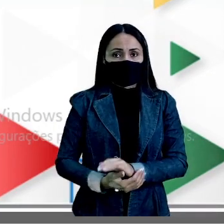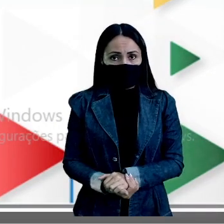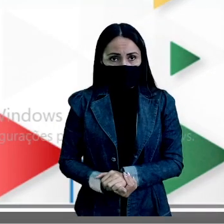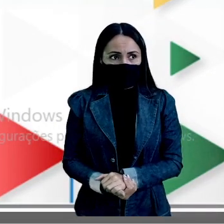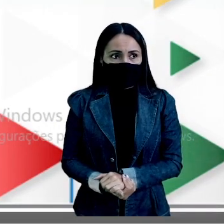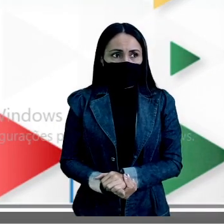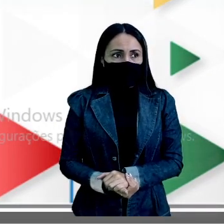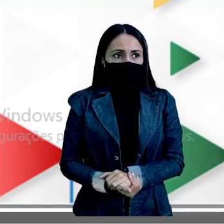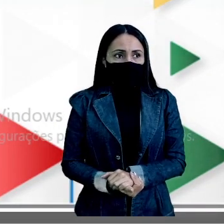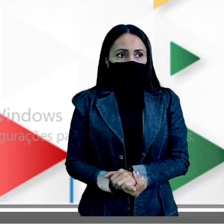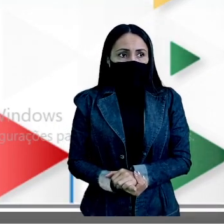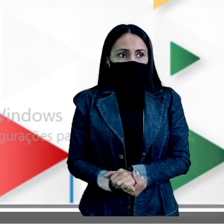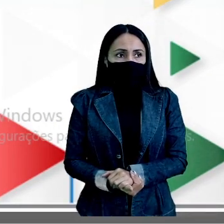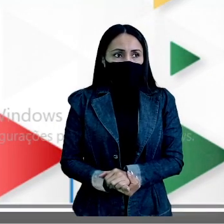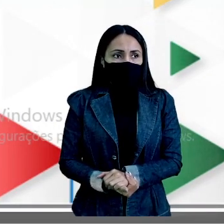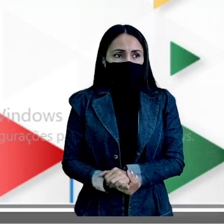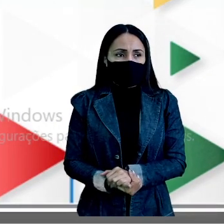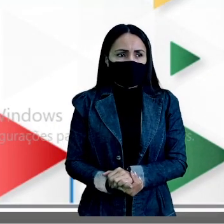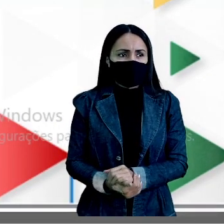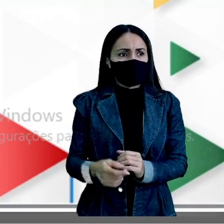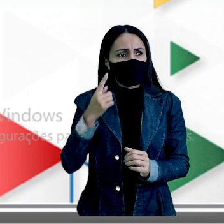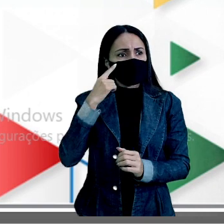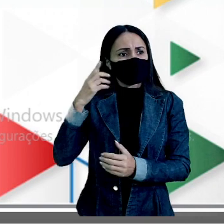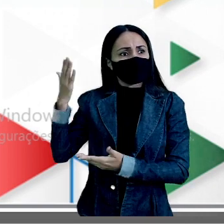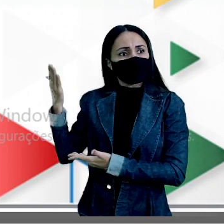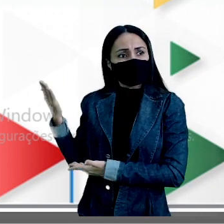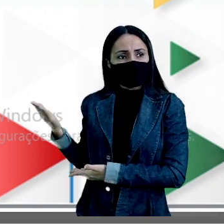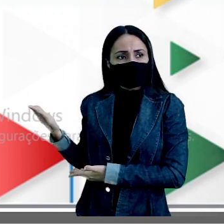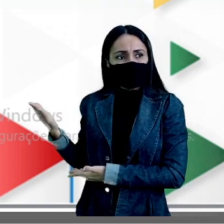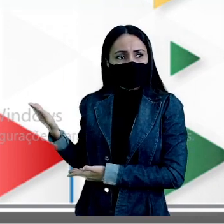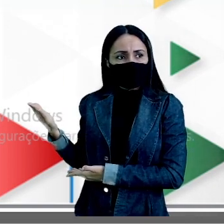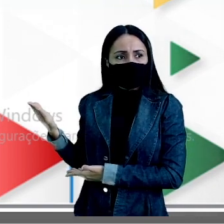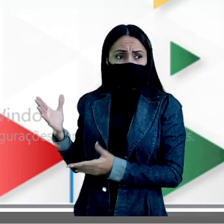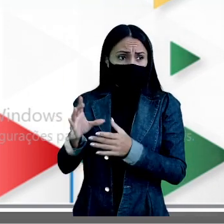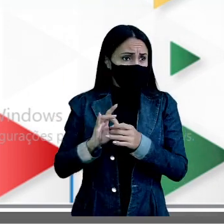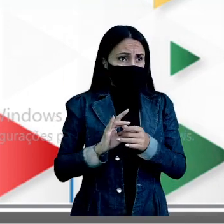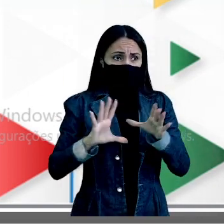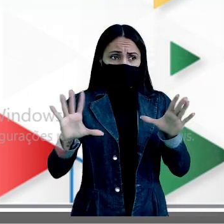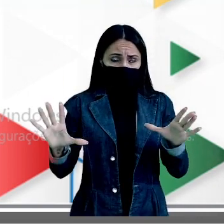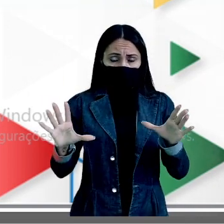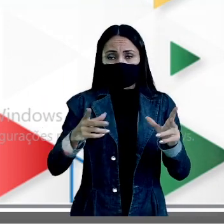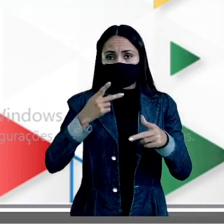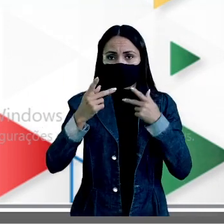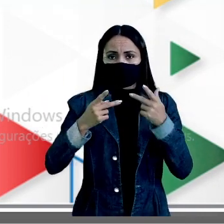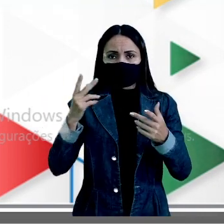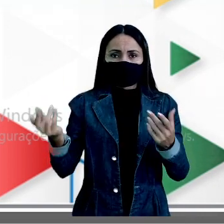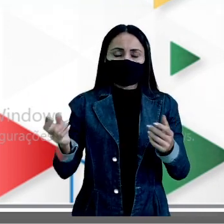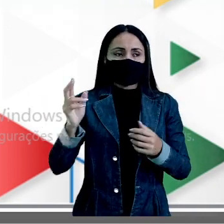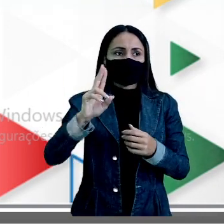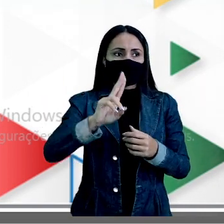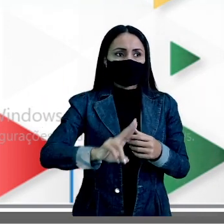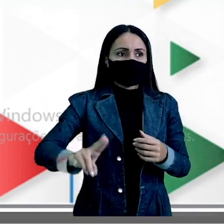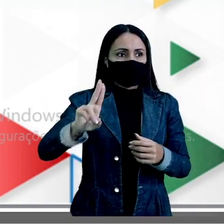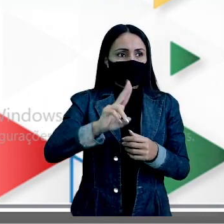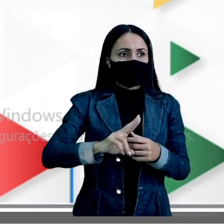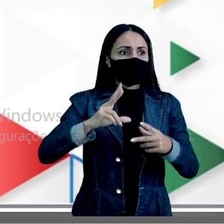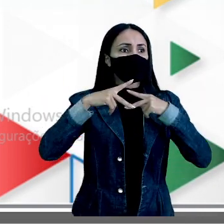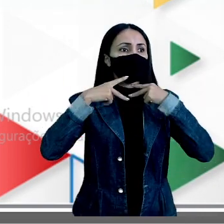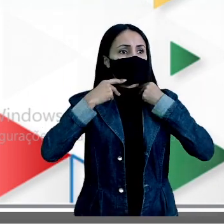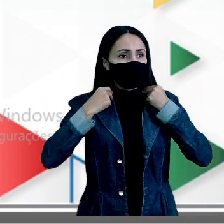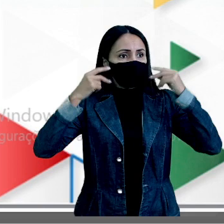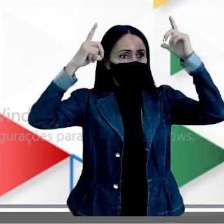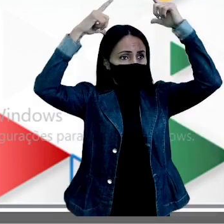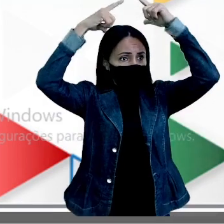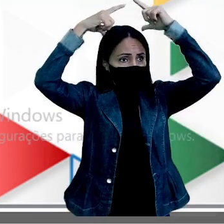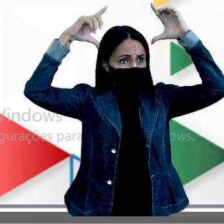vivo, certo? E aqui tem algumas descrições, que o senhor fique à vontade aí, professor. Ele usa fraque, cartola, gravata borboleta, dente